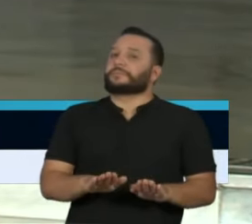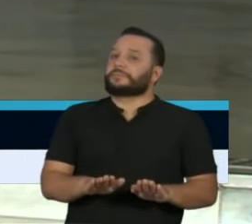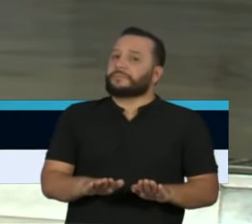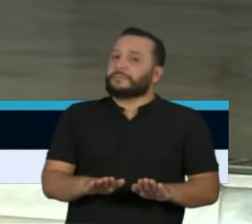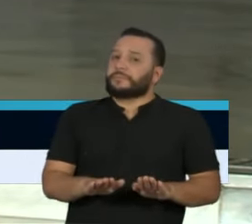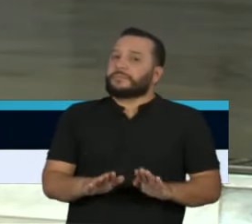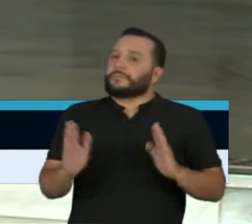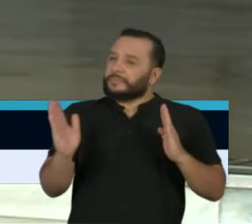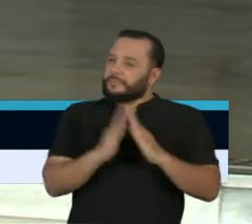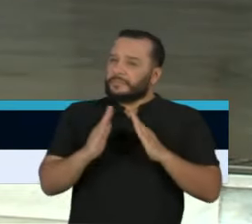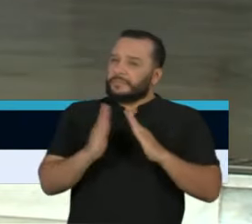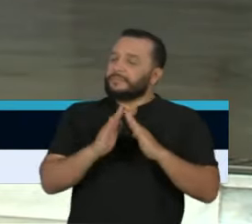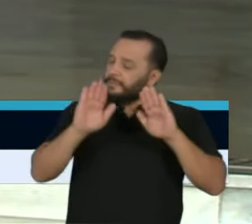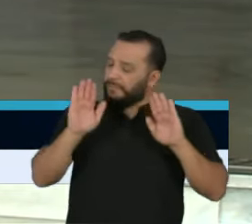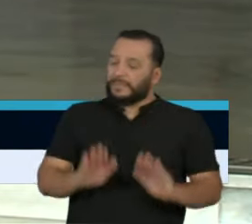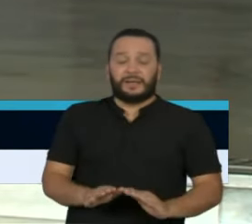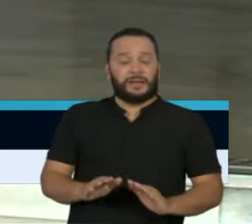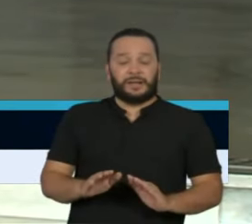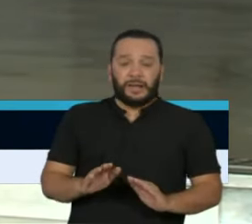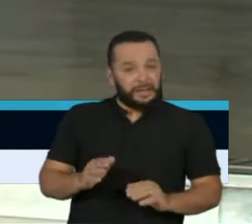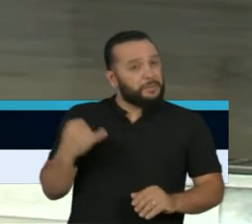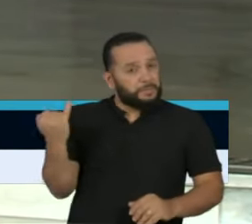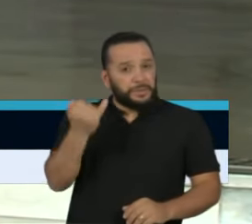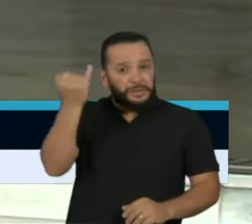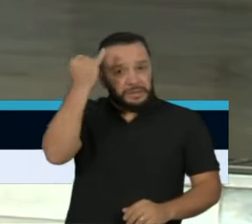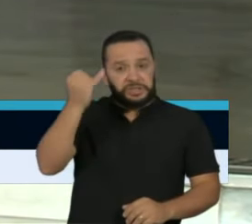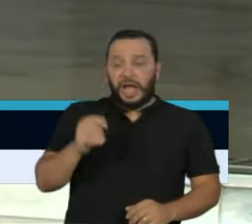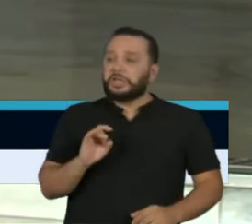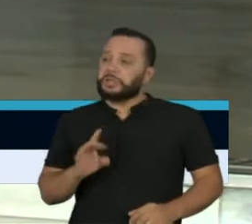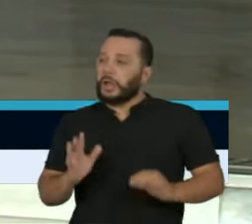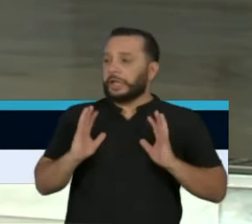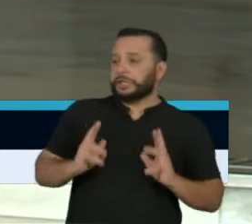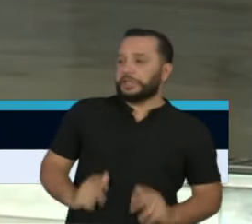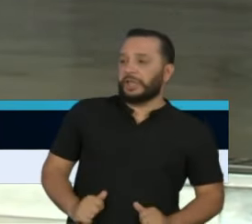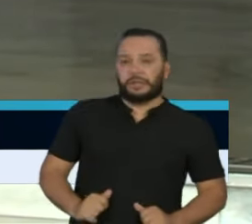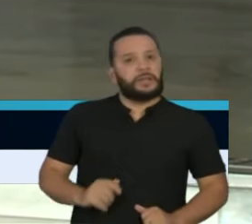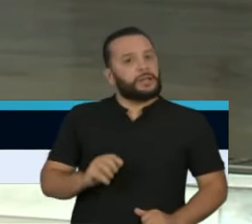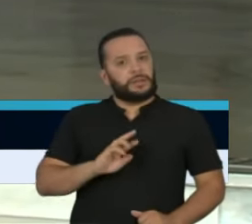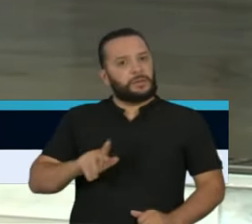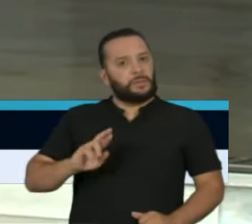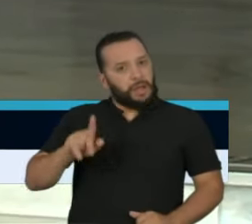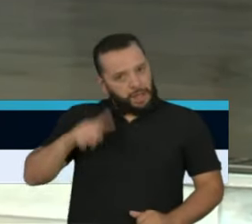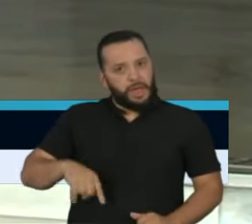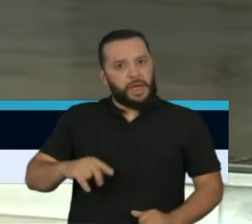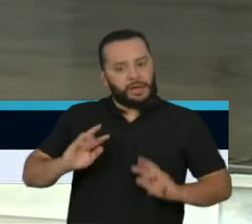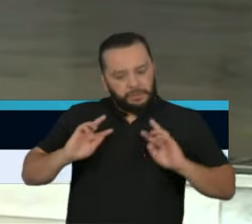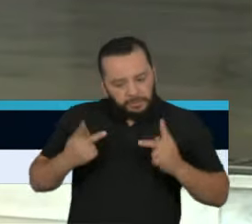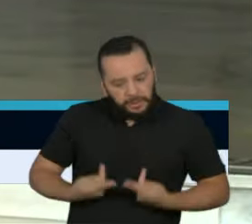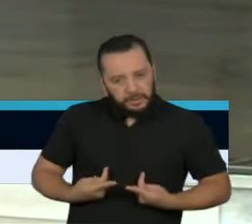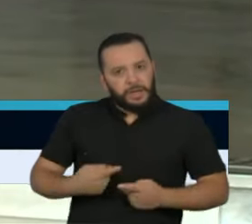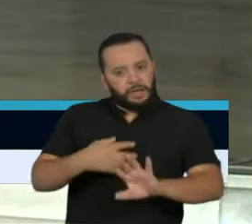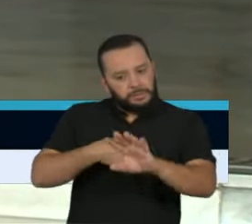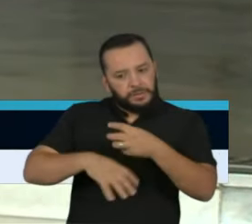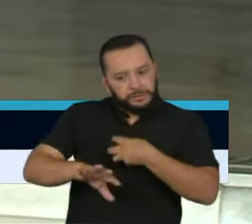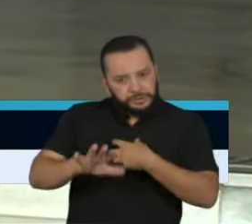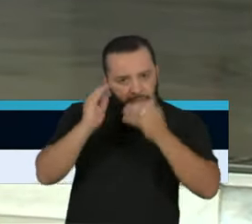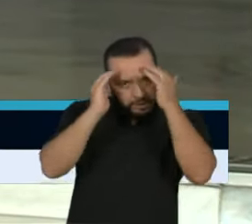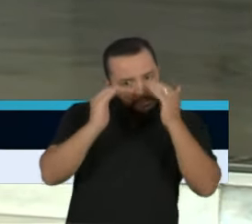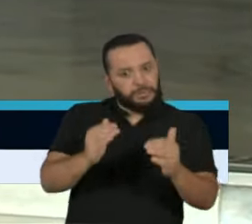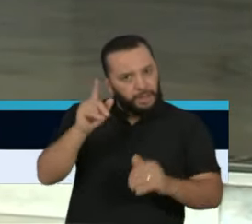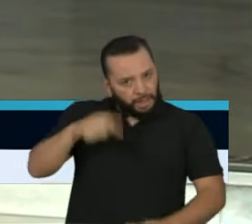ficar em casa não é um ato de higiene, é um ato humanitário, de respeito ao próximo. A gente